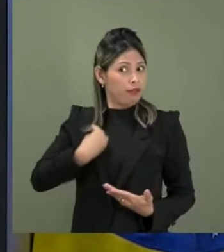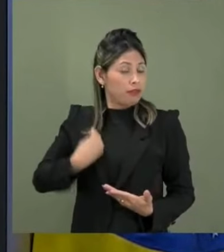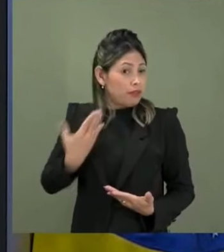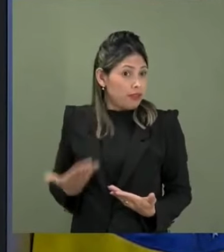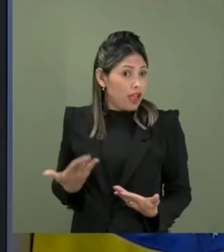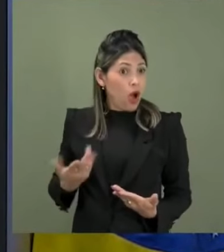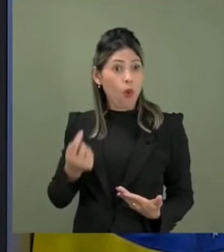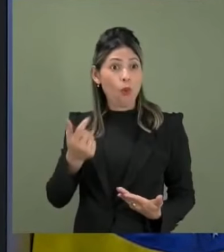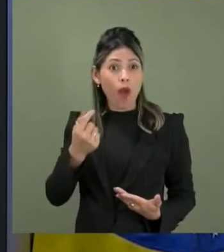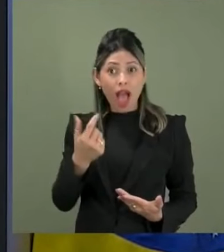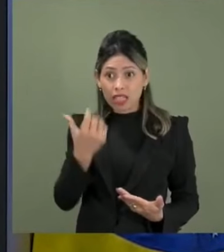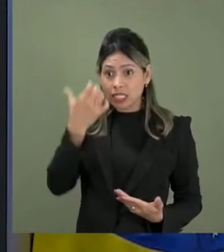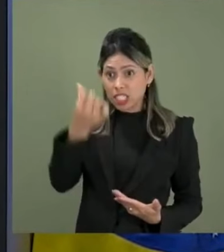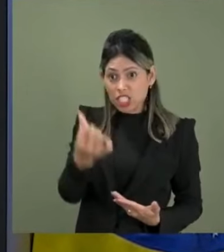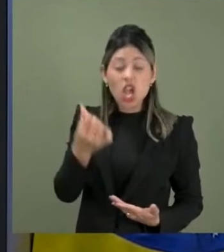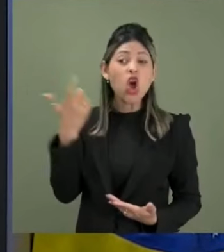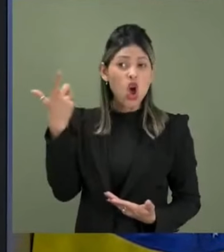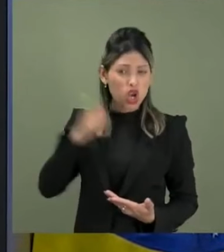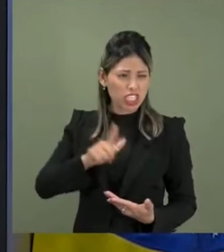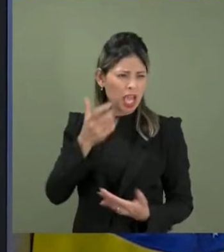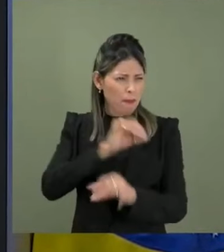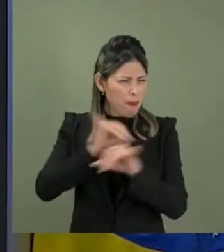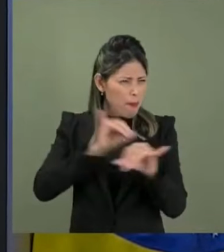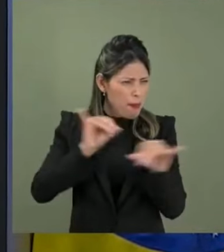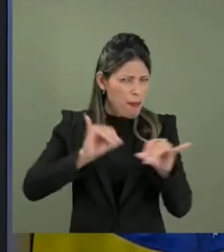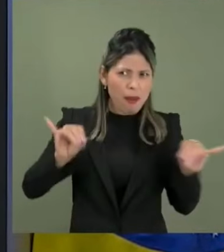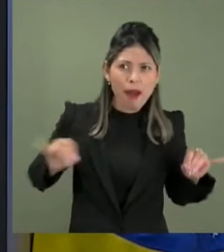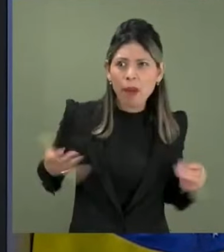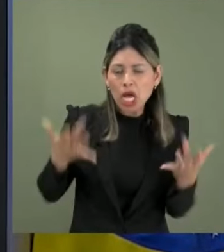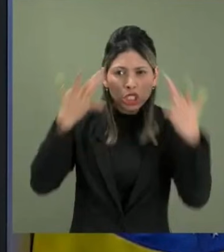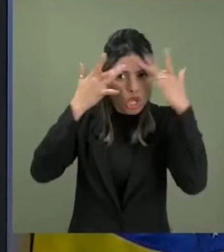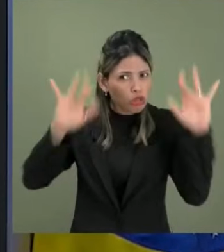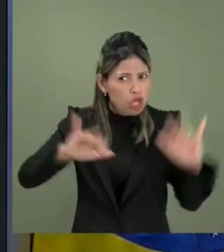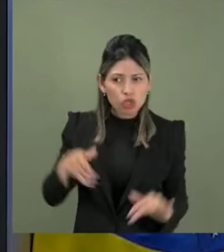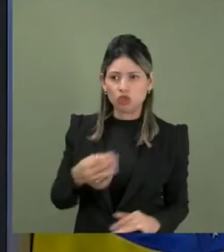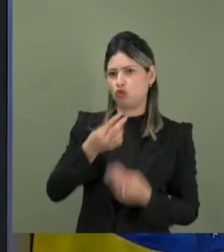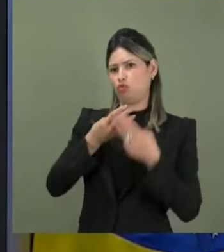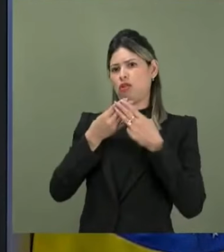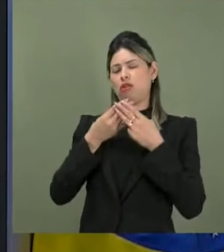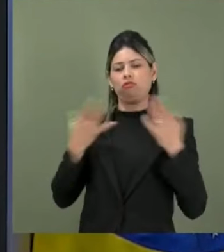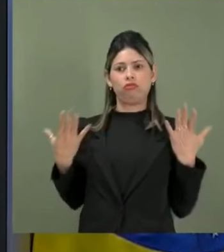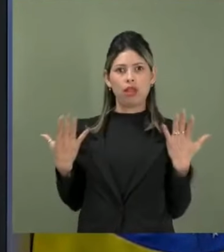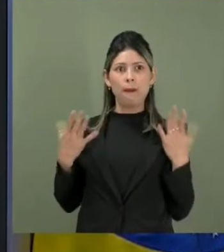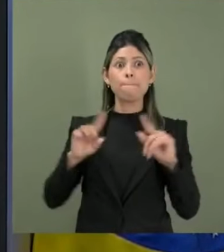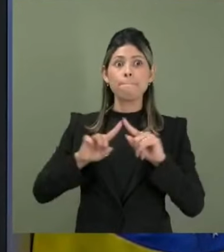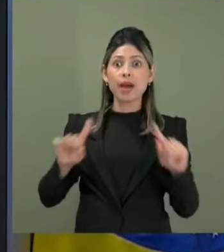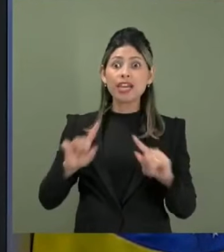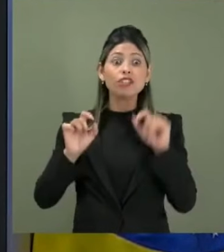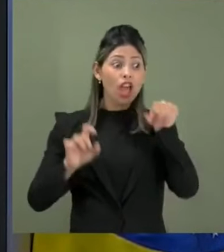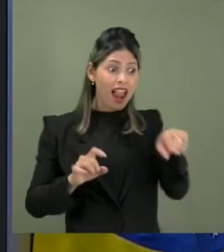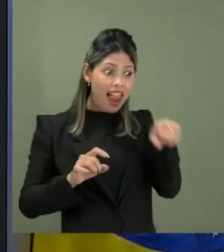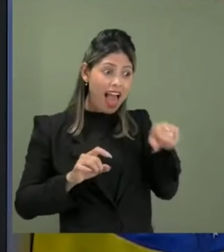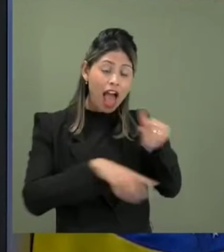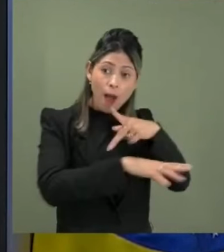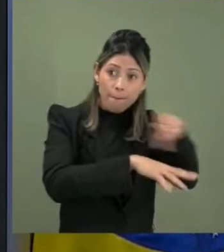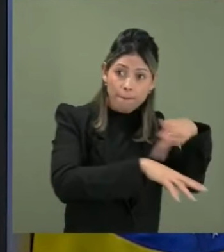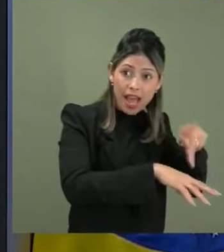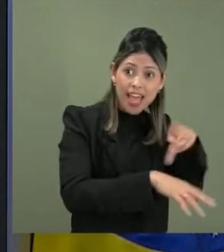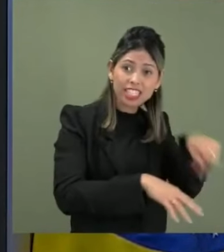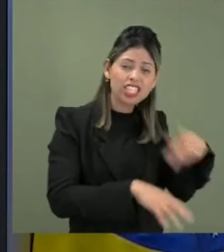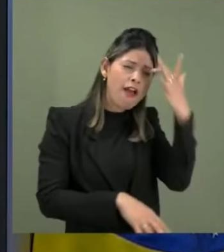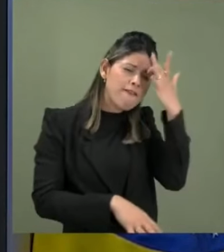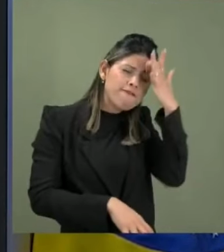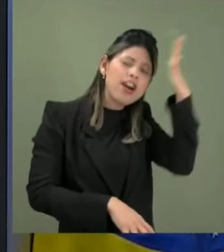desses meia dúzia podia denunciar sei lá quantos outros judeus, do que em Budapeste, onde era mais fácil